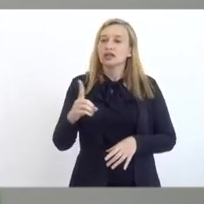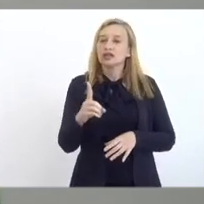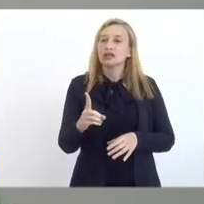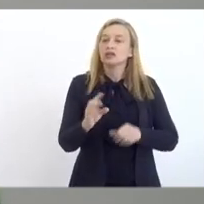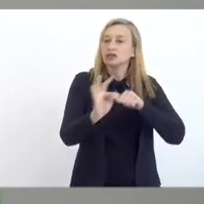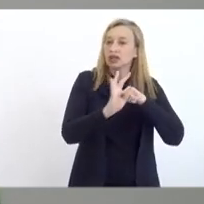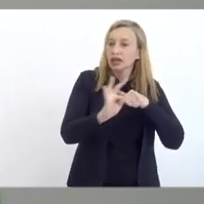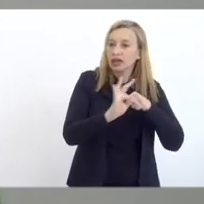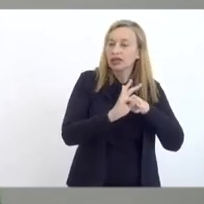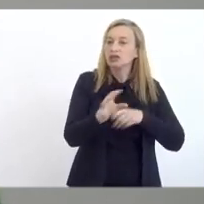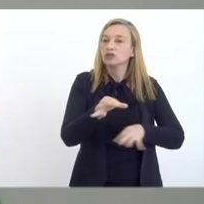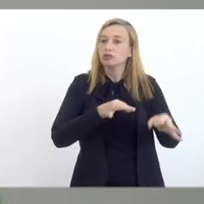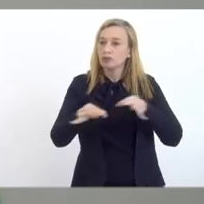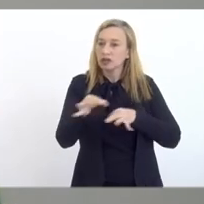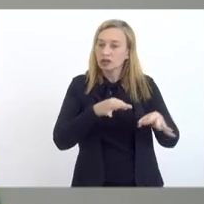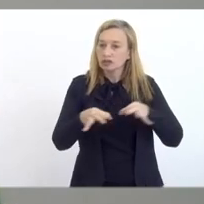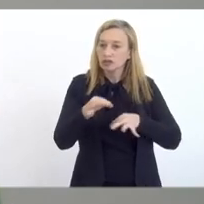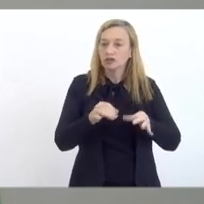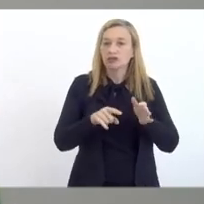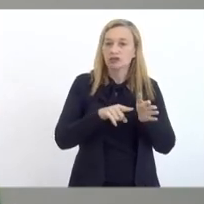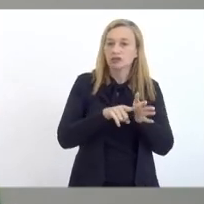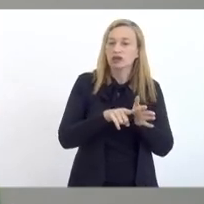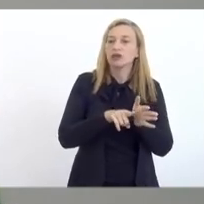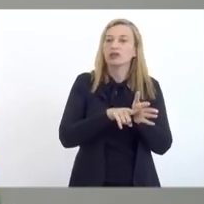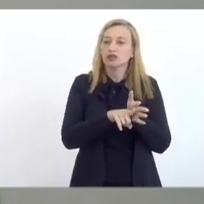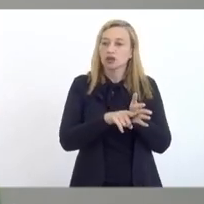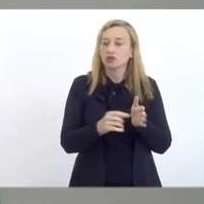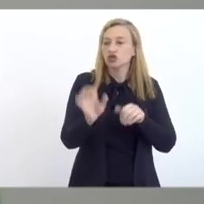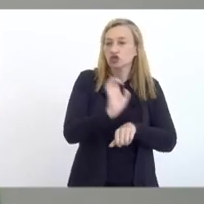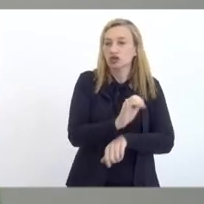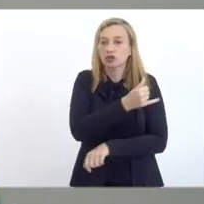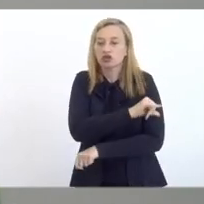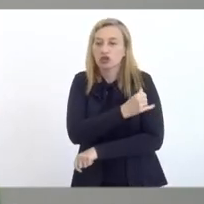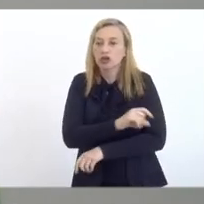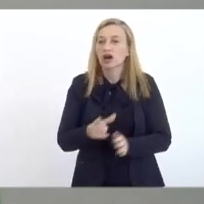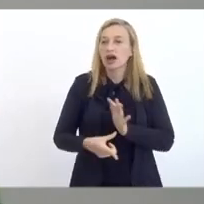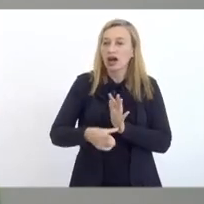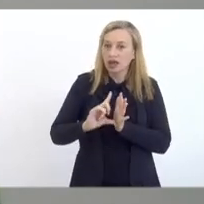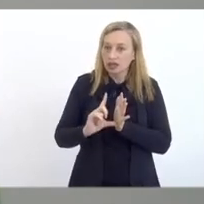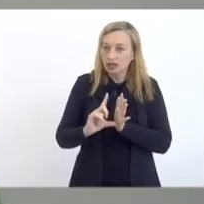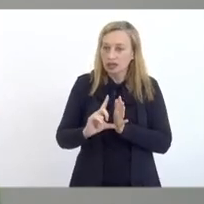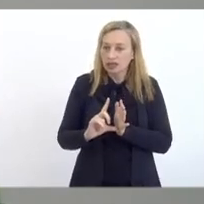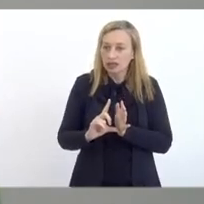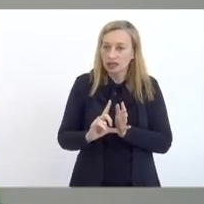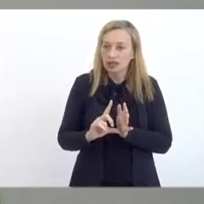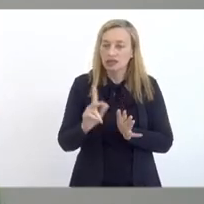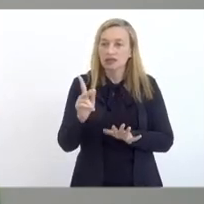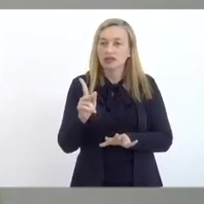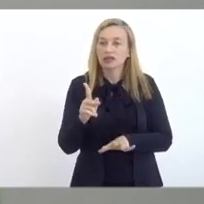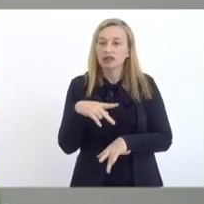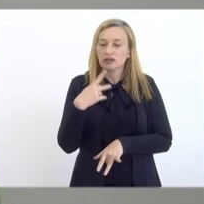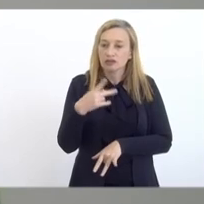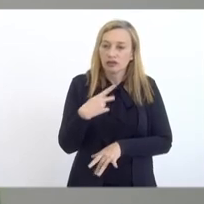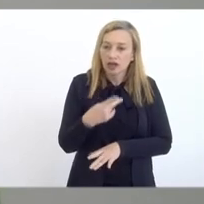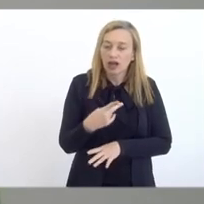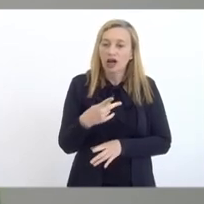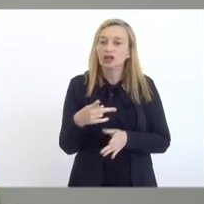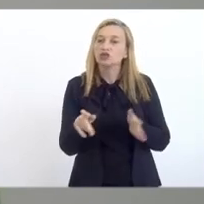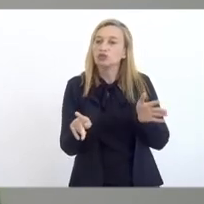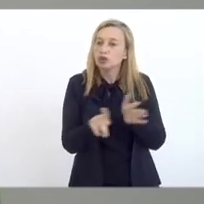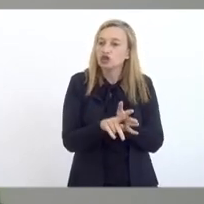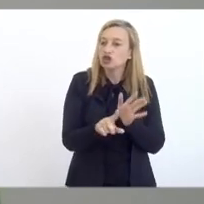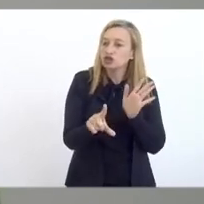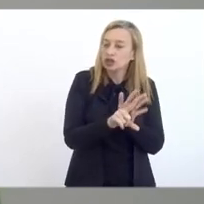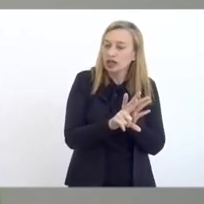Recuperação Fiscal do Estado do Rio de Janeiro. E antes de tecer, né, comentários sobre os projetos de